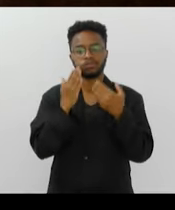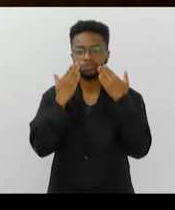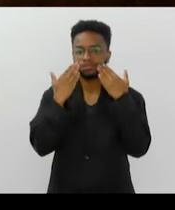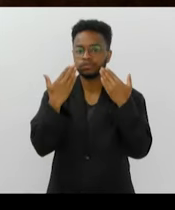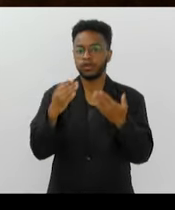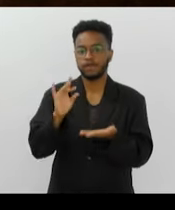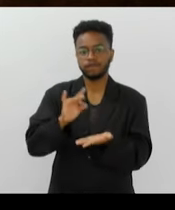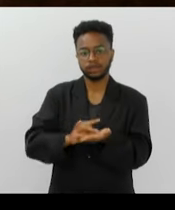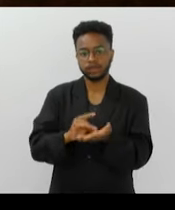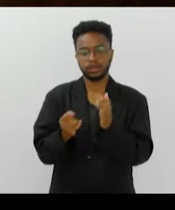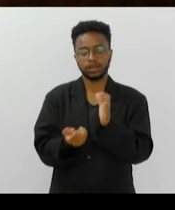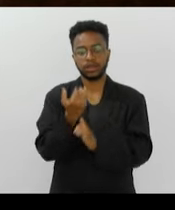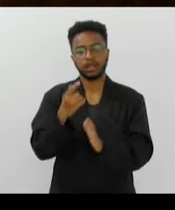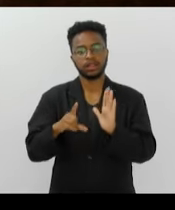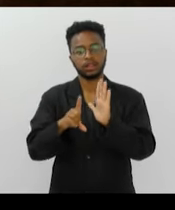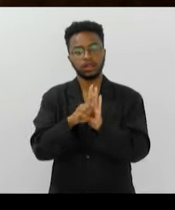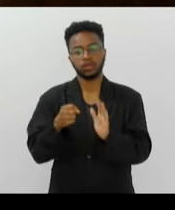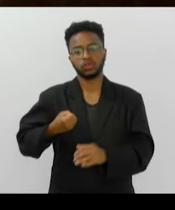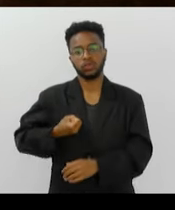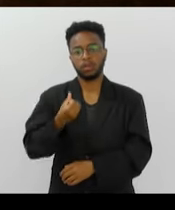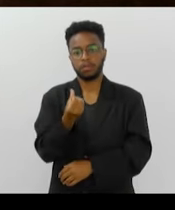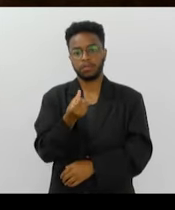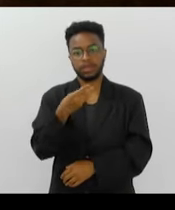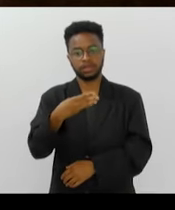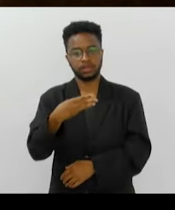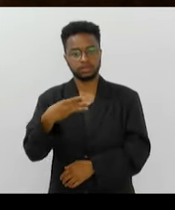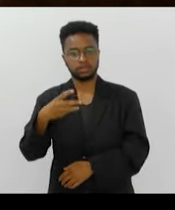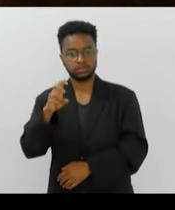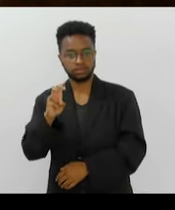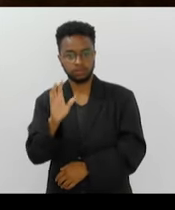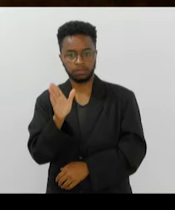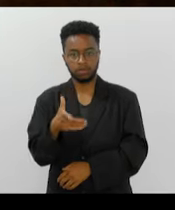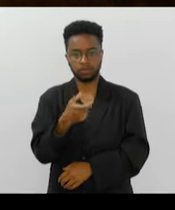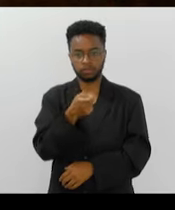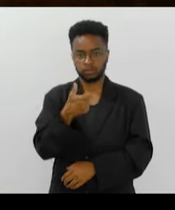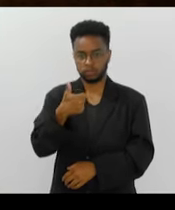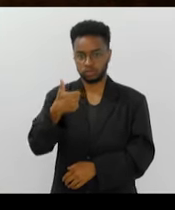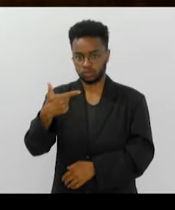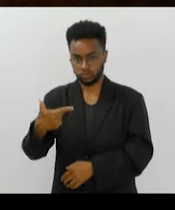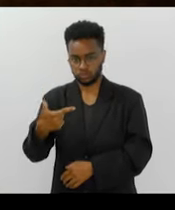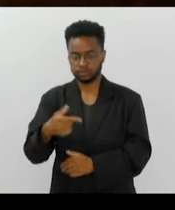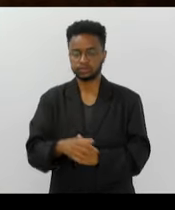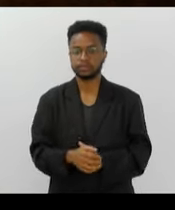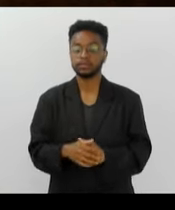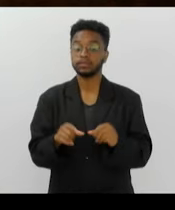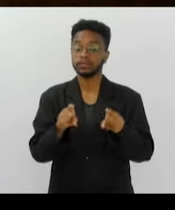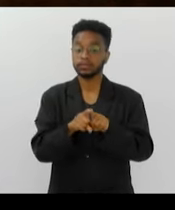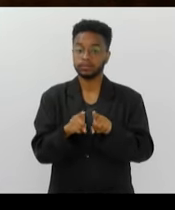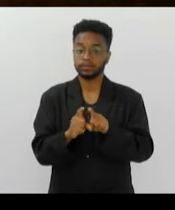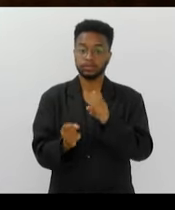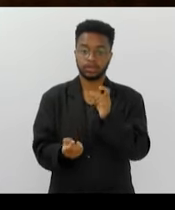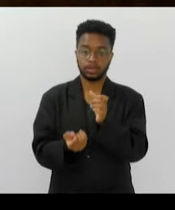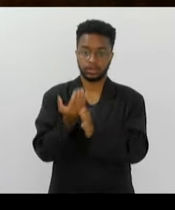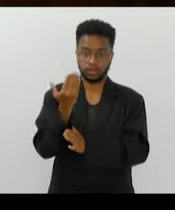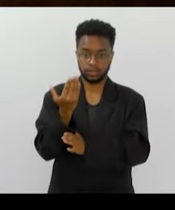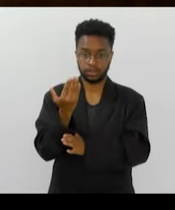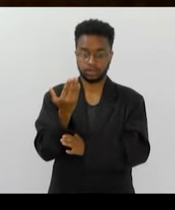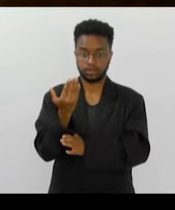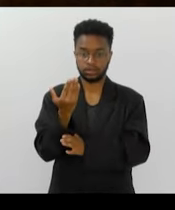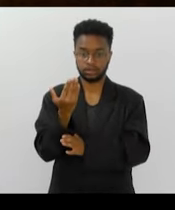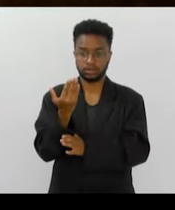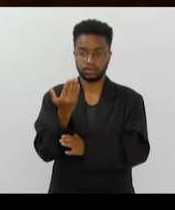instituída pela lei número 6335 de 2012 de autoria dos então